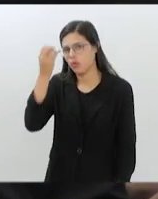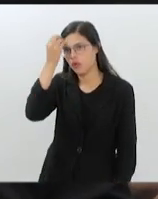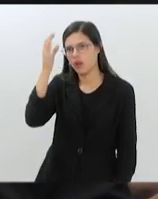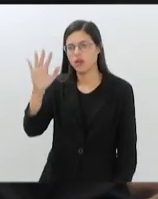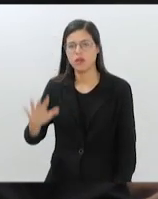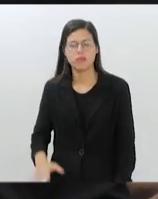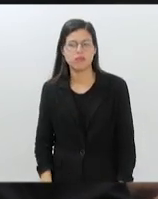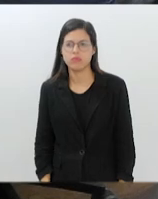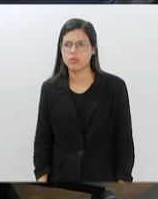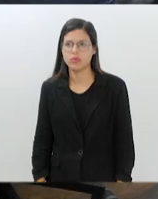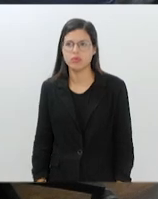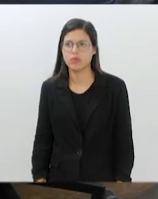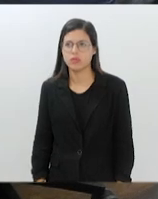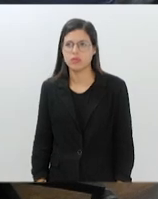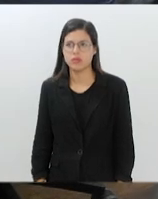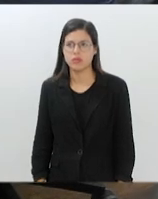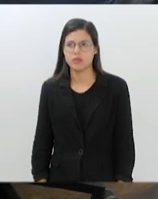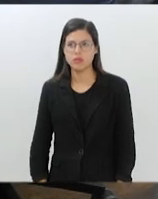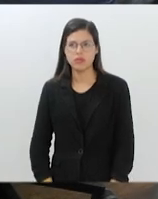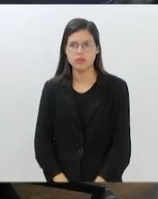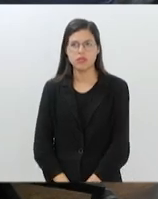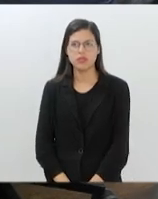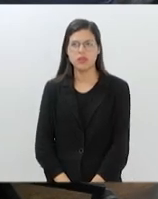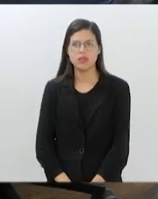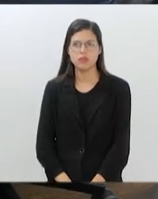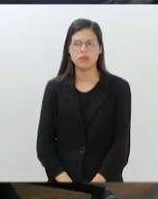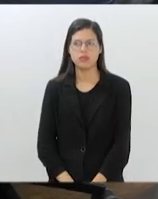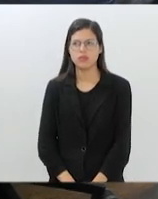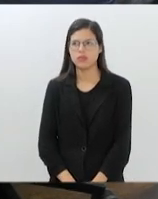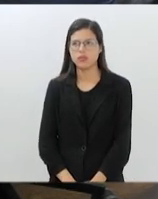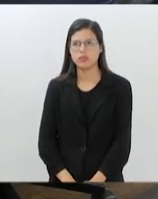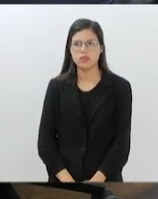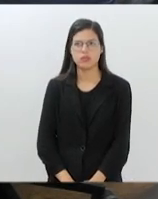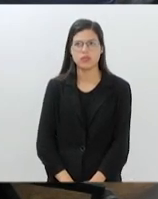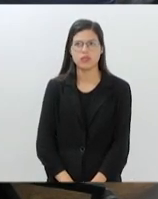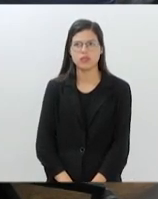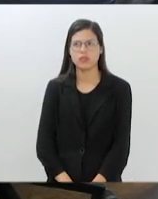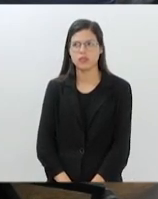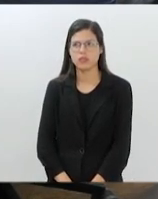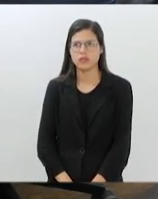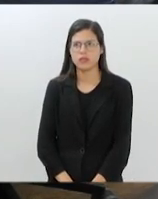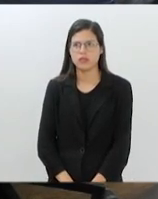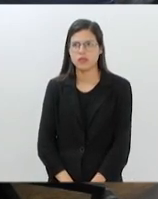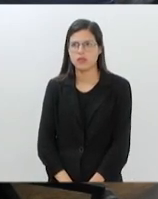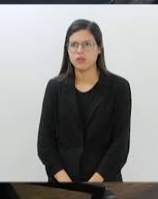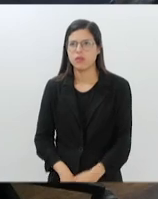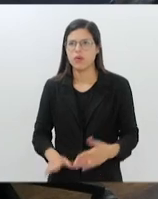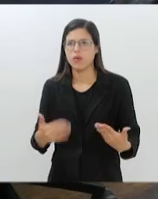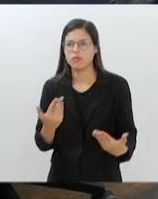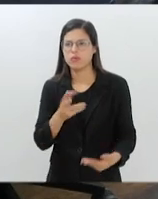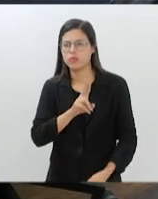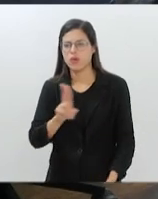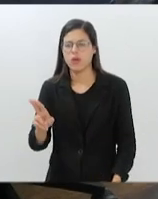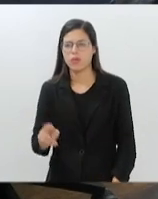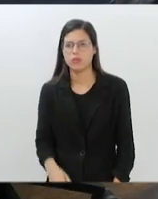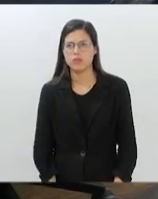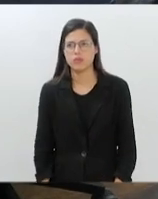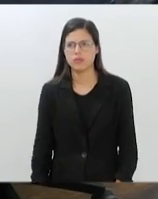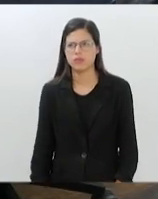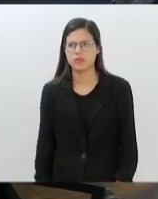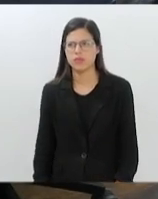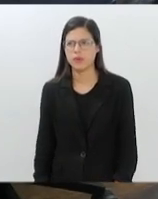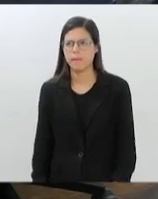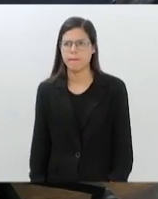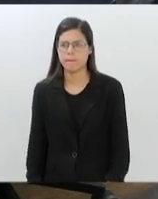Senhora eu não sei de cabeça Nossa Senhora de apare Como é o nome Nossa Senhora de